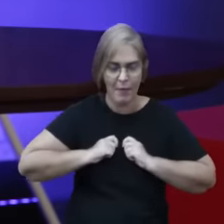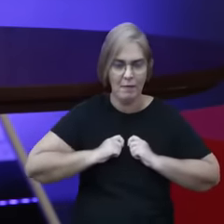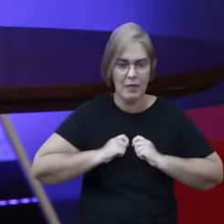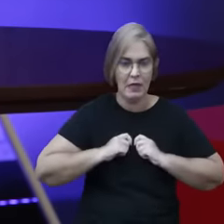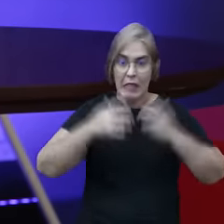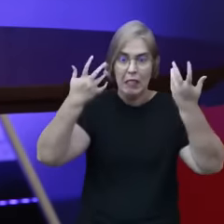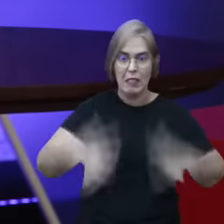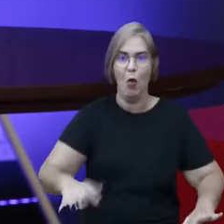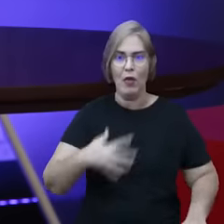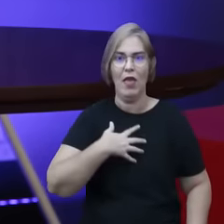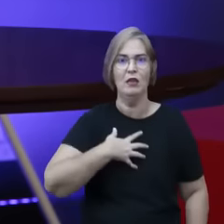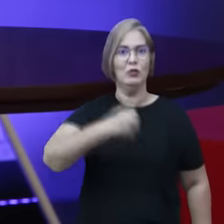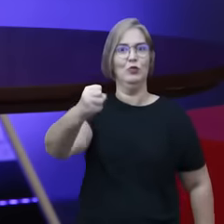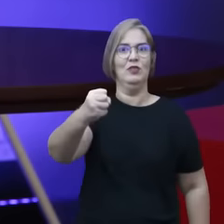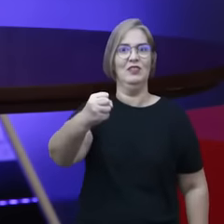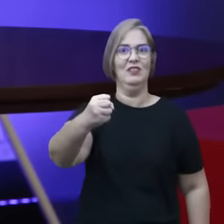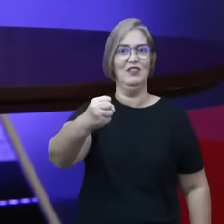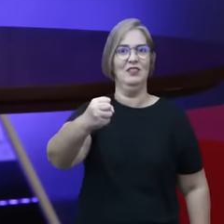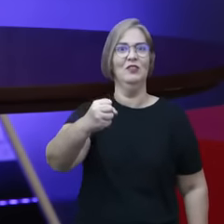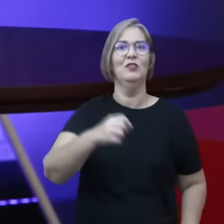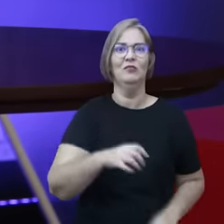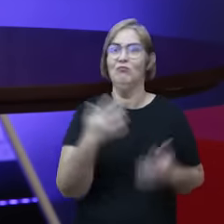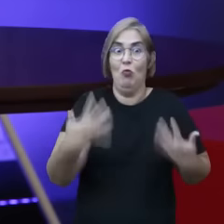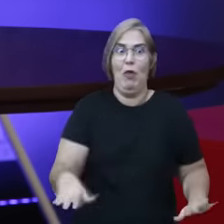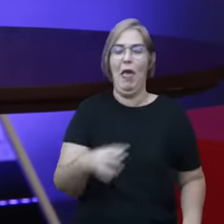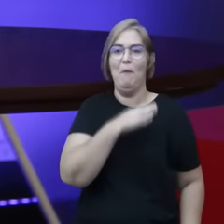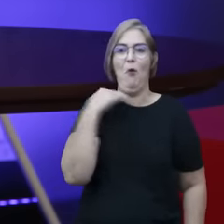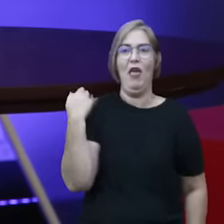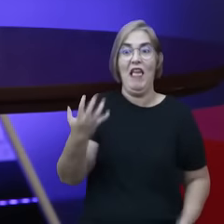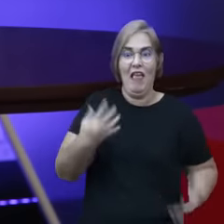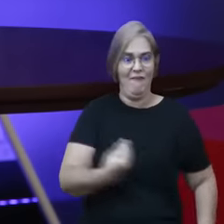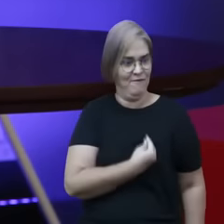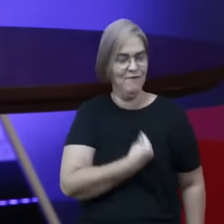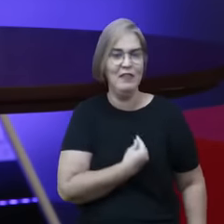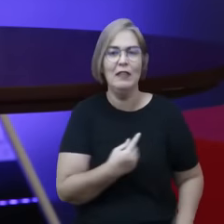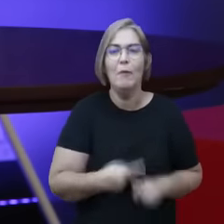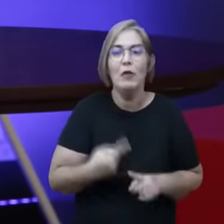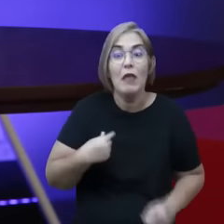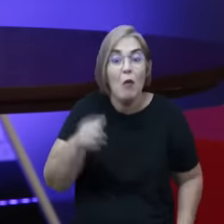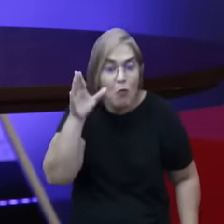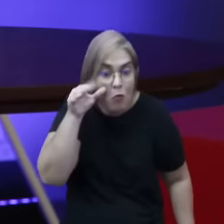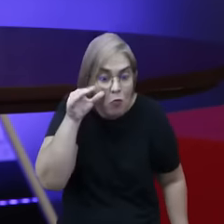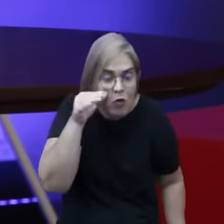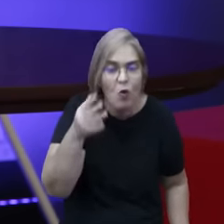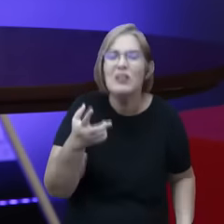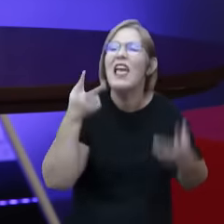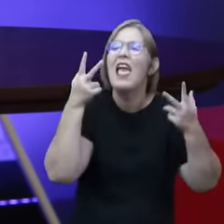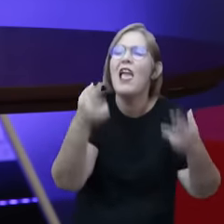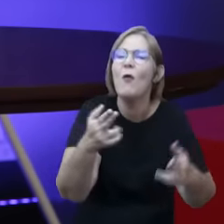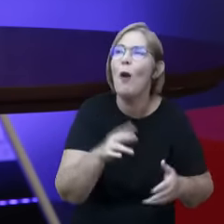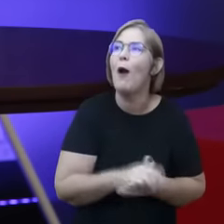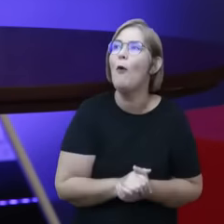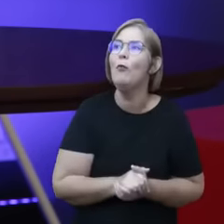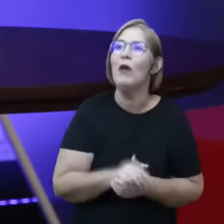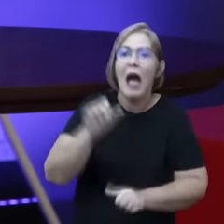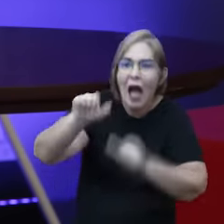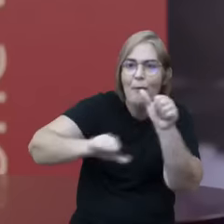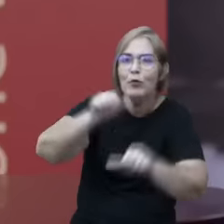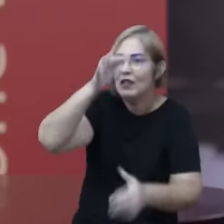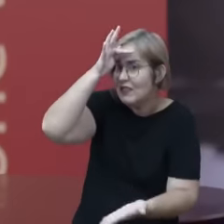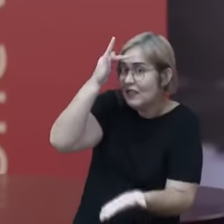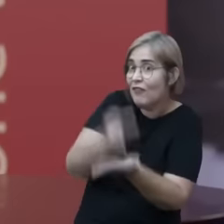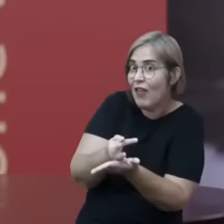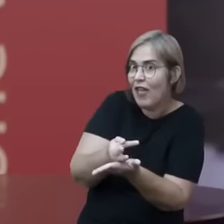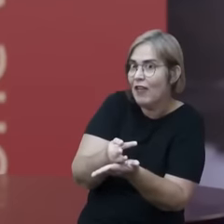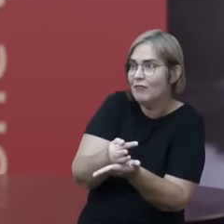esse salto. Assim como Kirkegard havia falado que é necessário dar esse salto na fé. Agora, lógico, de uma outra perspectiva, o